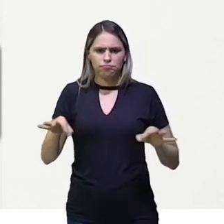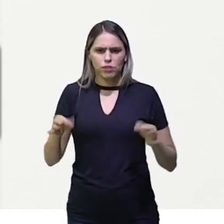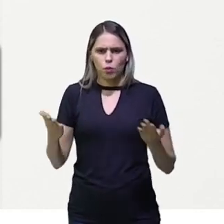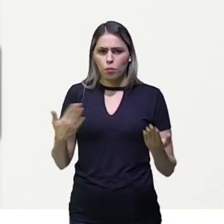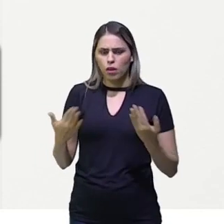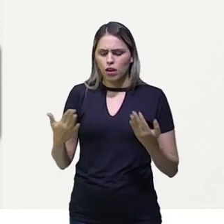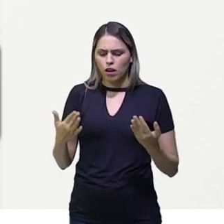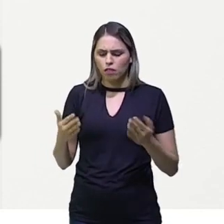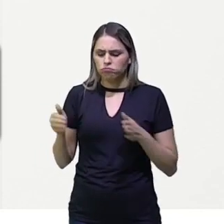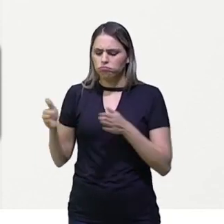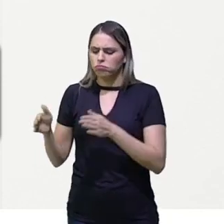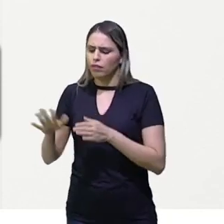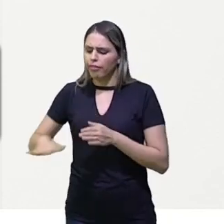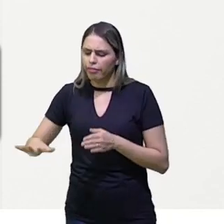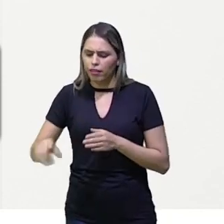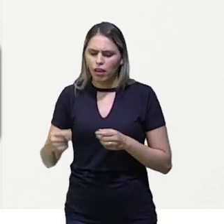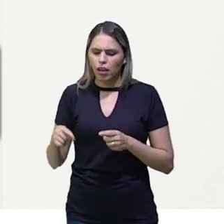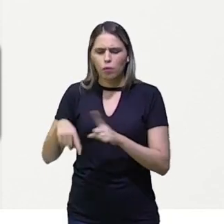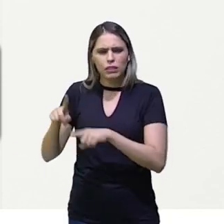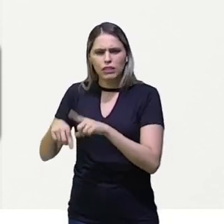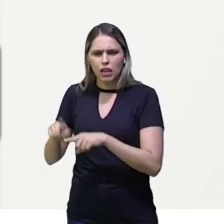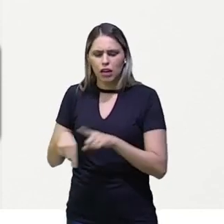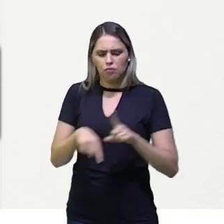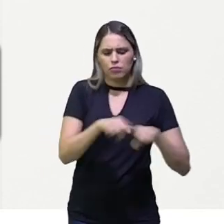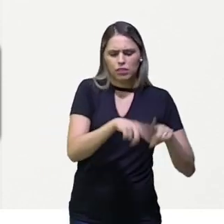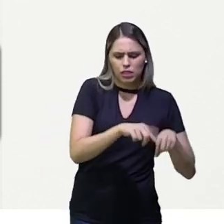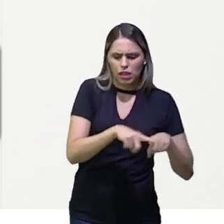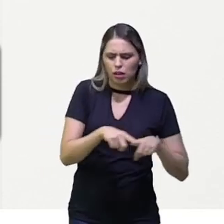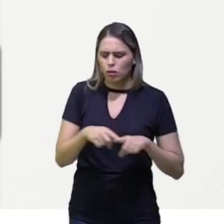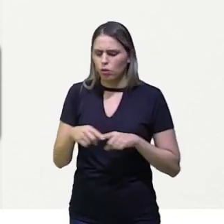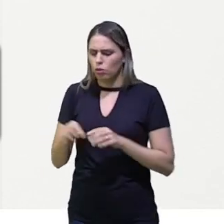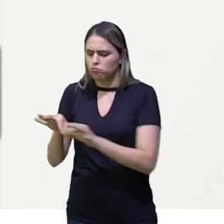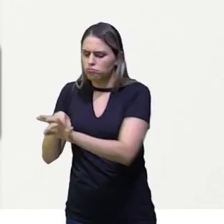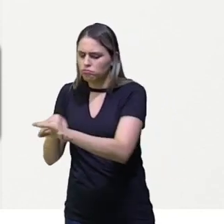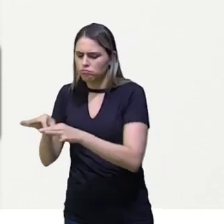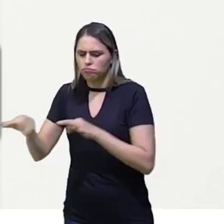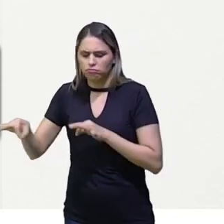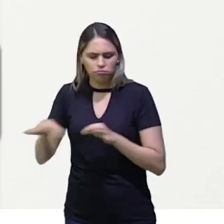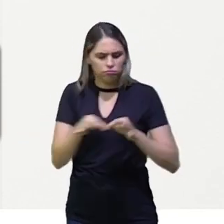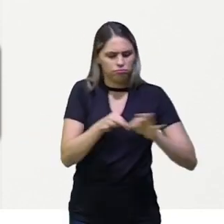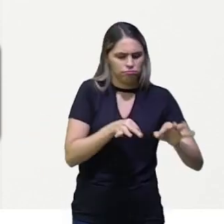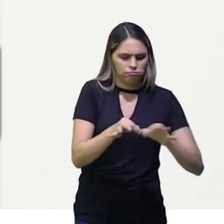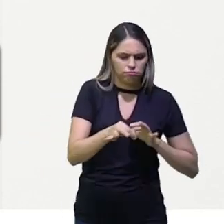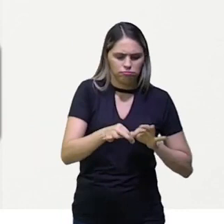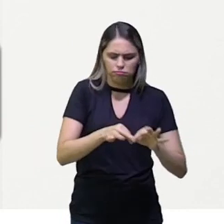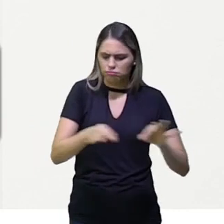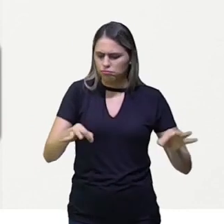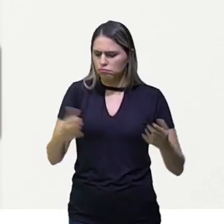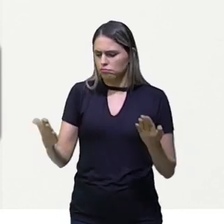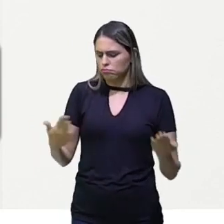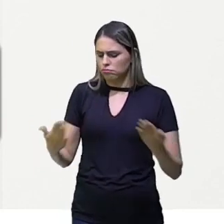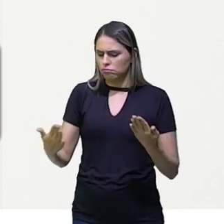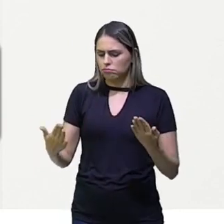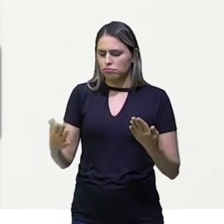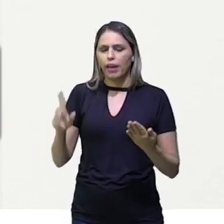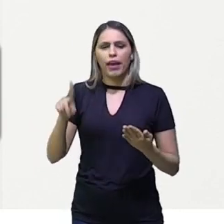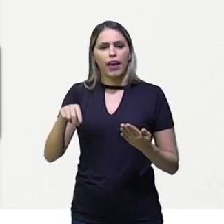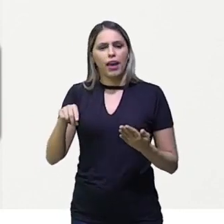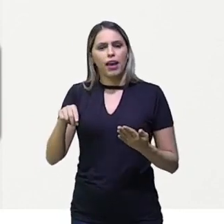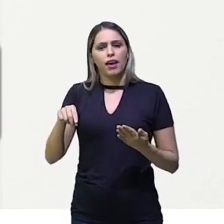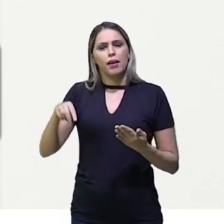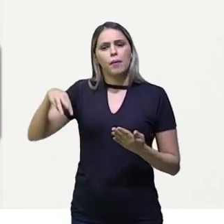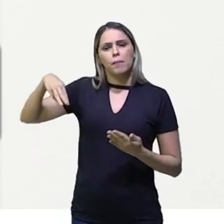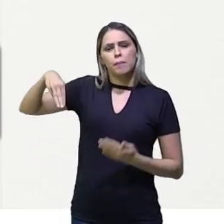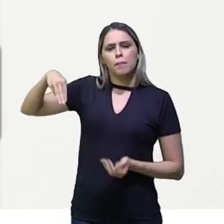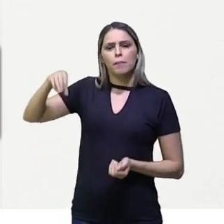verificando quantas vezes uma contém a outra. Isso chamamos de unidade de medida.